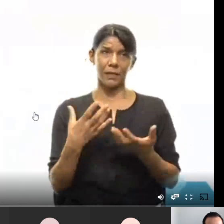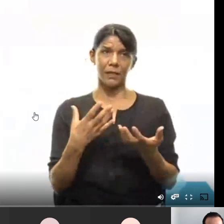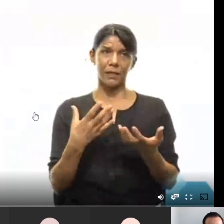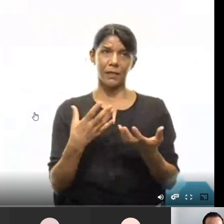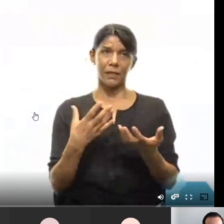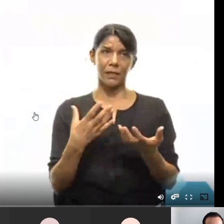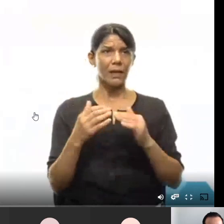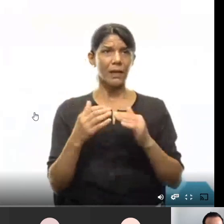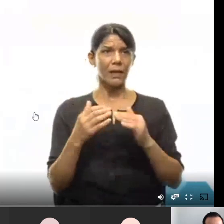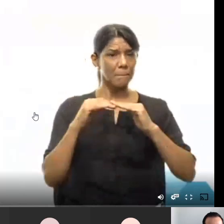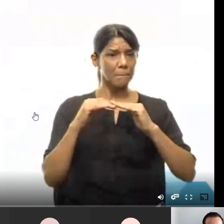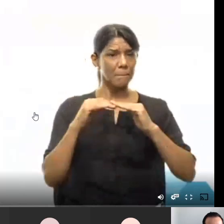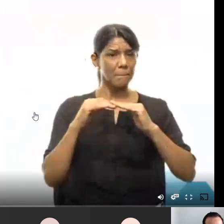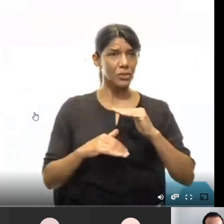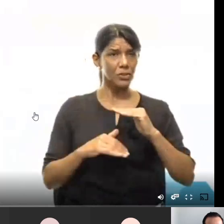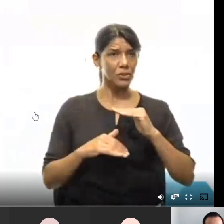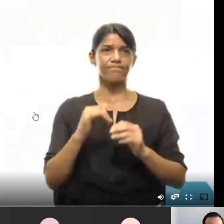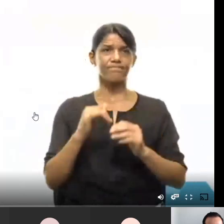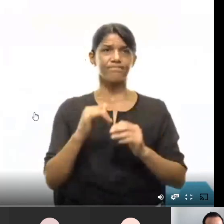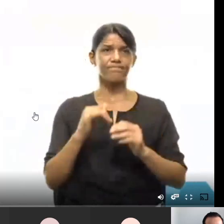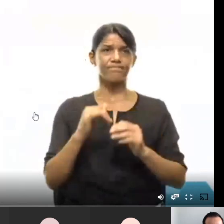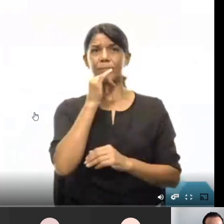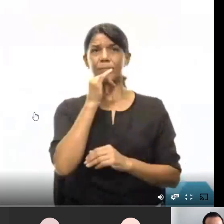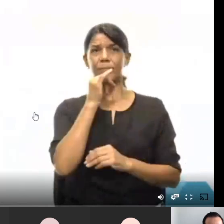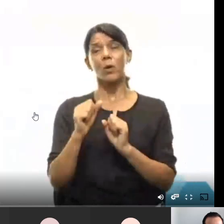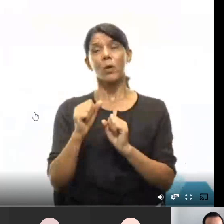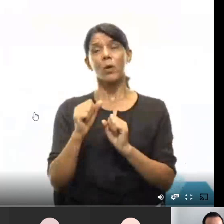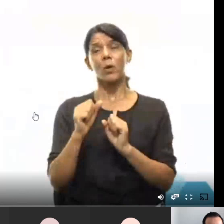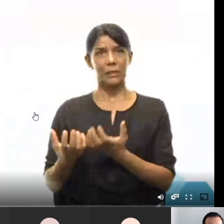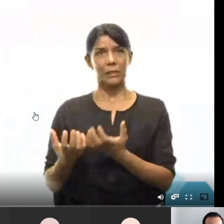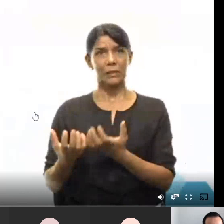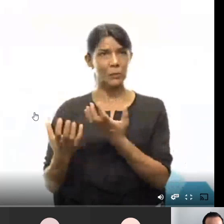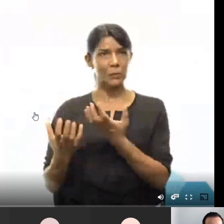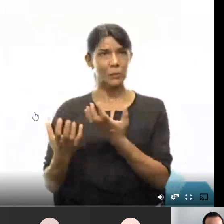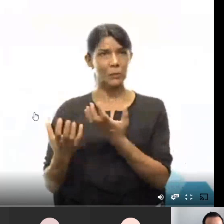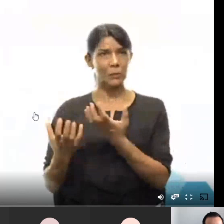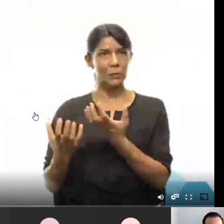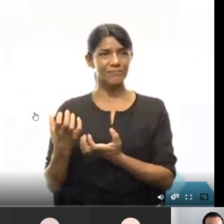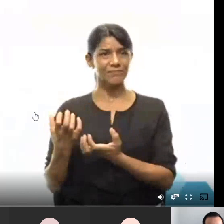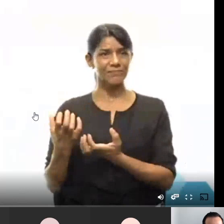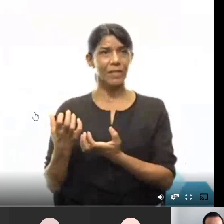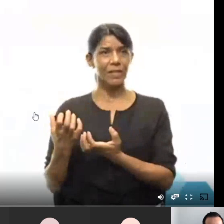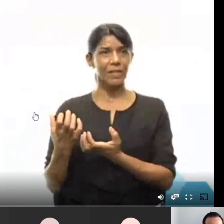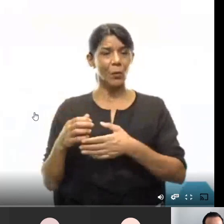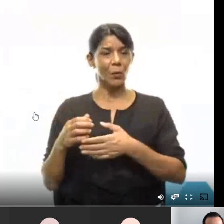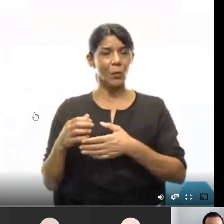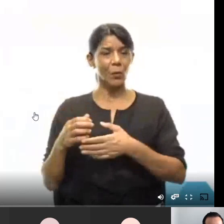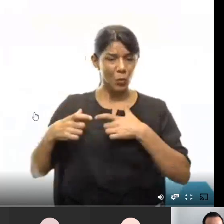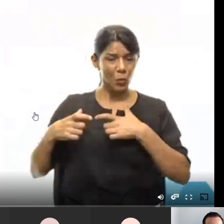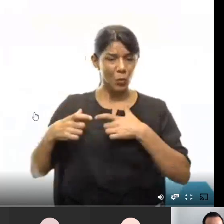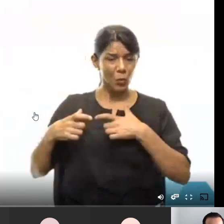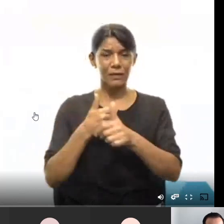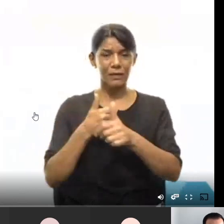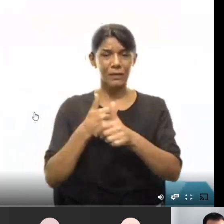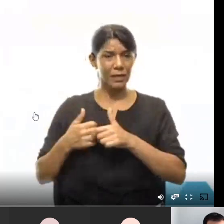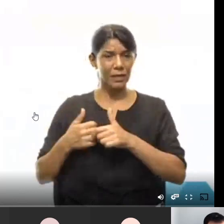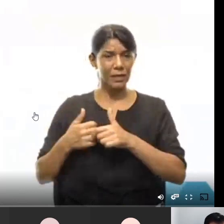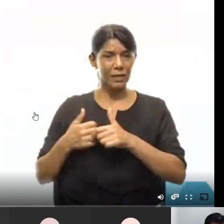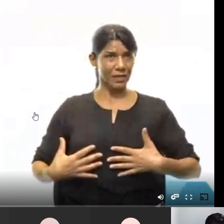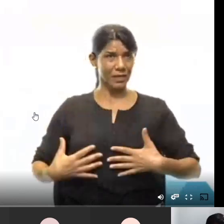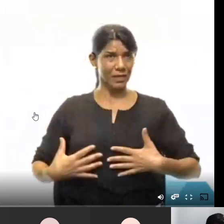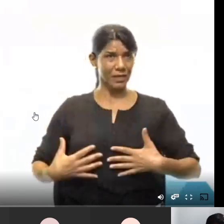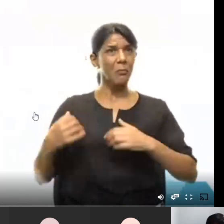especificidade baixa. Por exemplo, causa queimaduras aos tecidos adjacentes, naquela região que foi